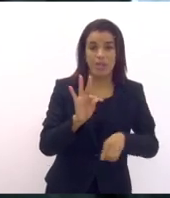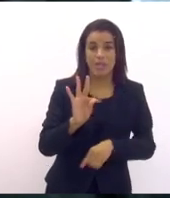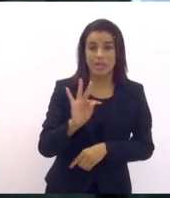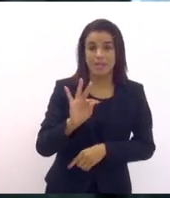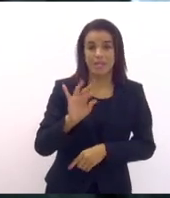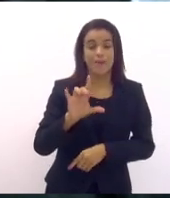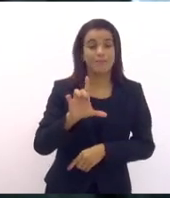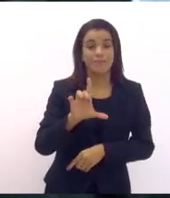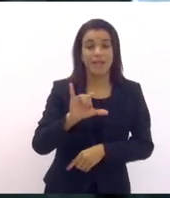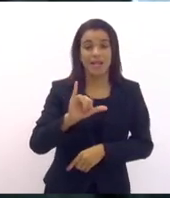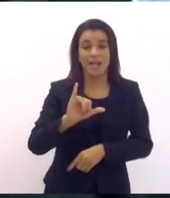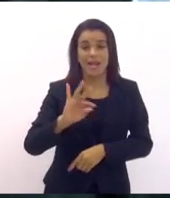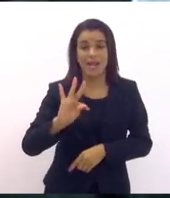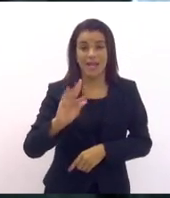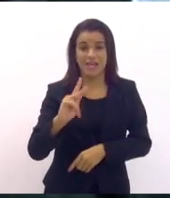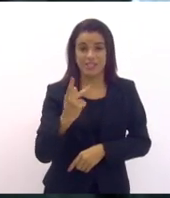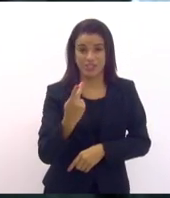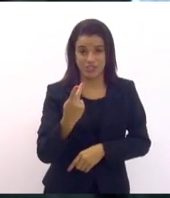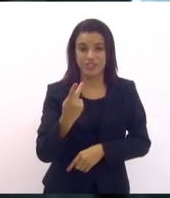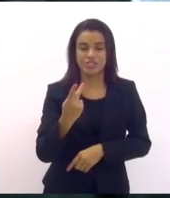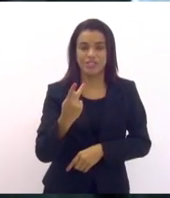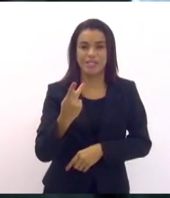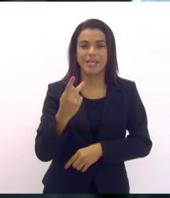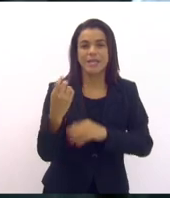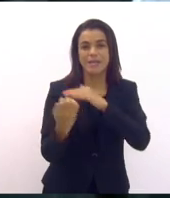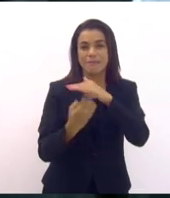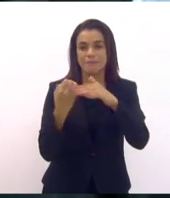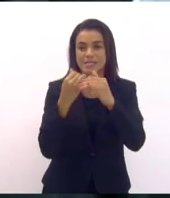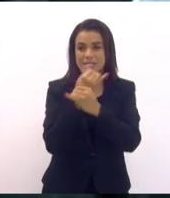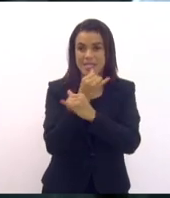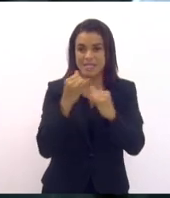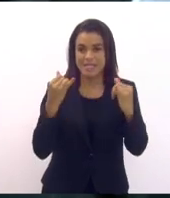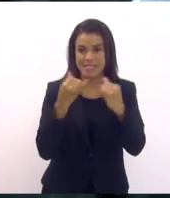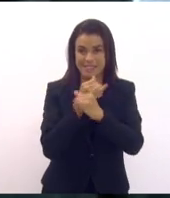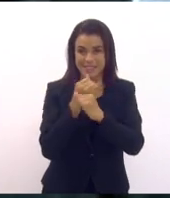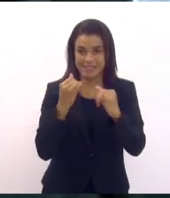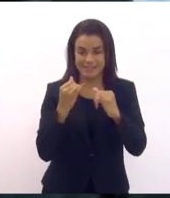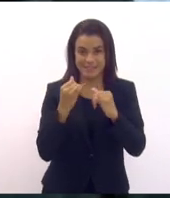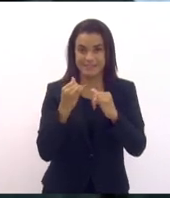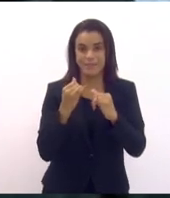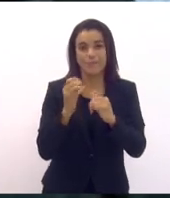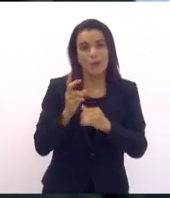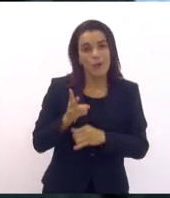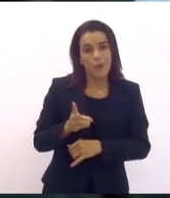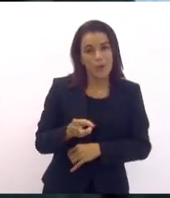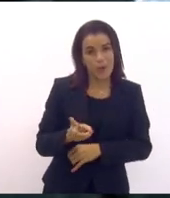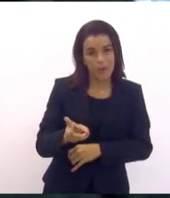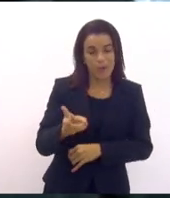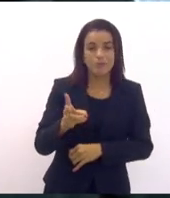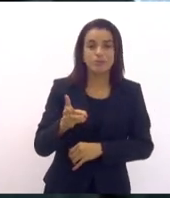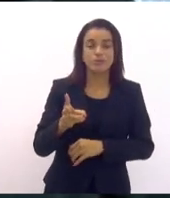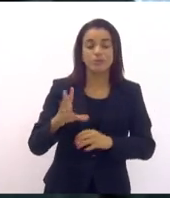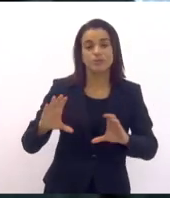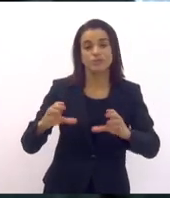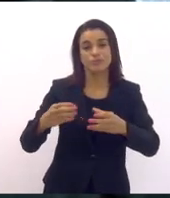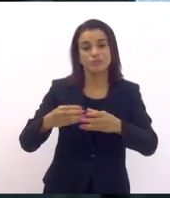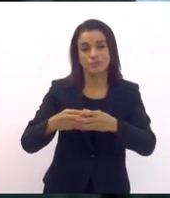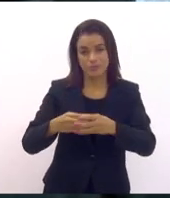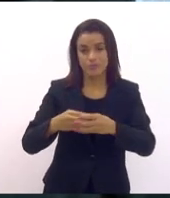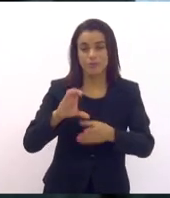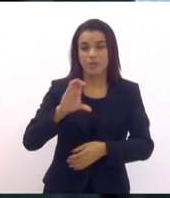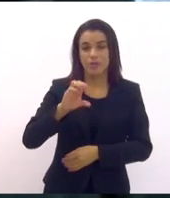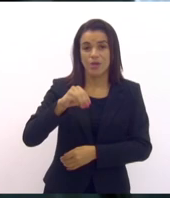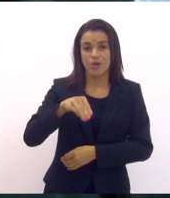na Light não saí a light eu eu saio D da Light mas as l não sai dentro de mim eu faço parte hoje de uma comissão que